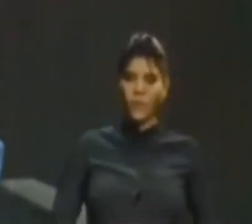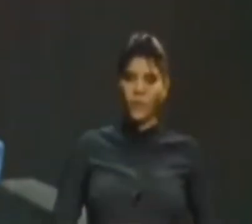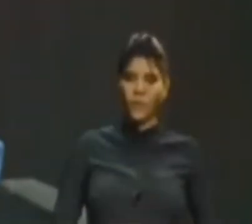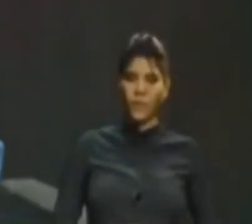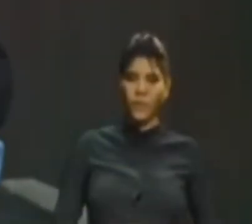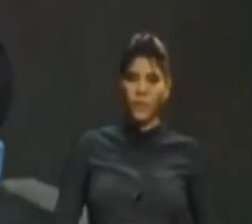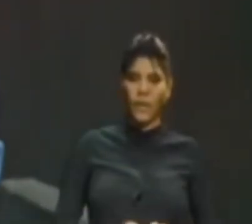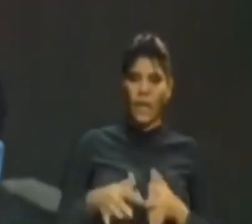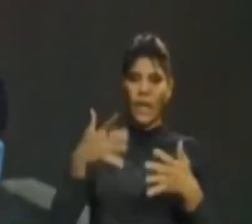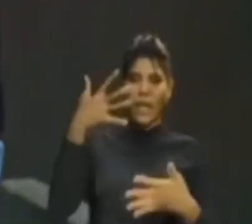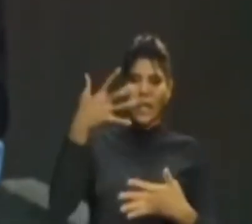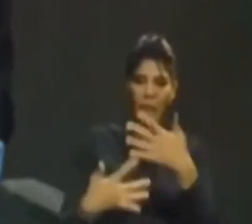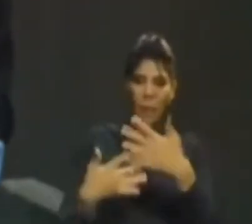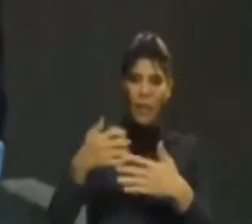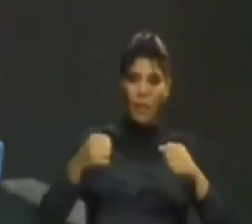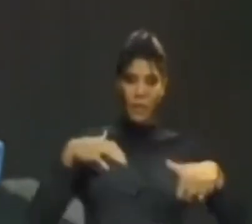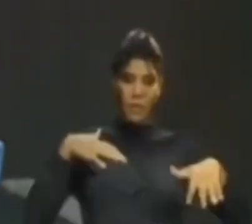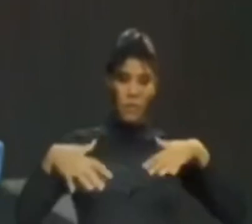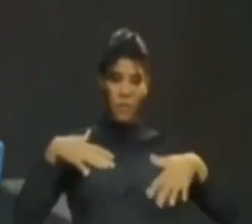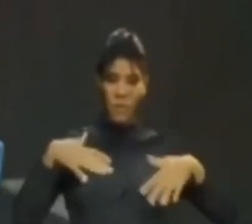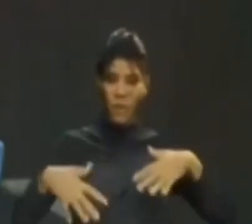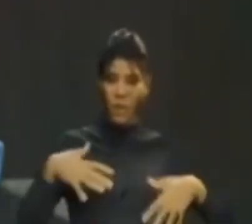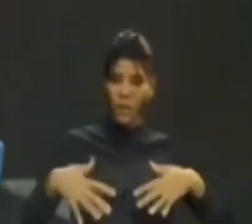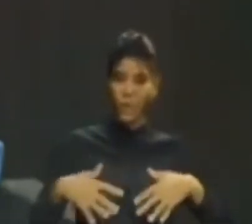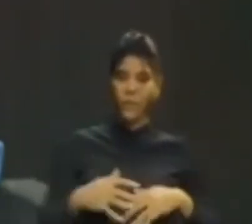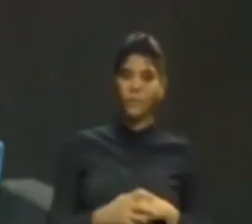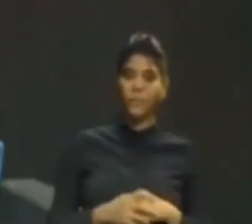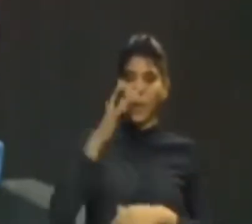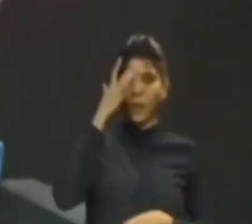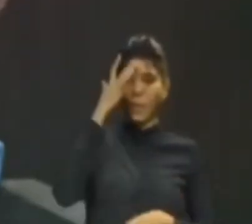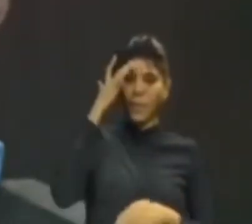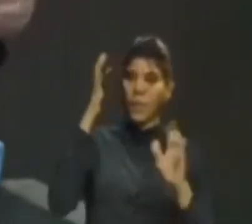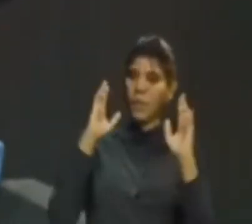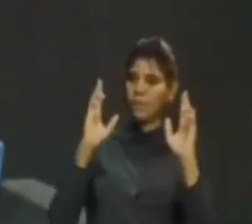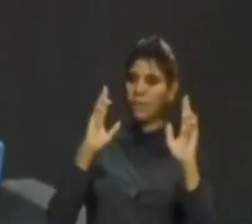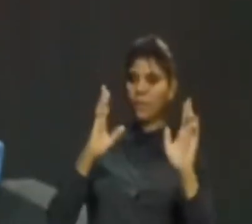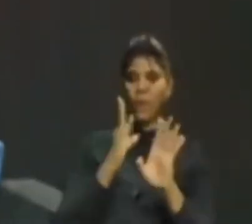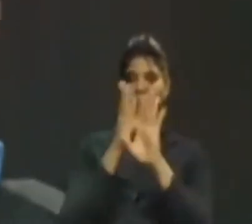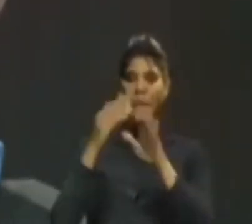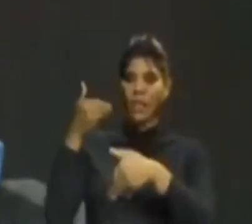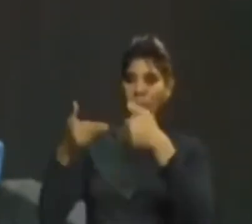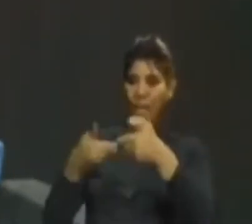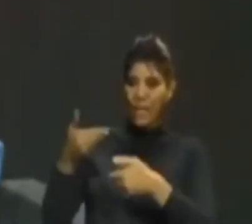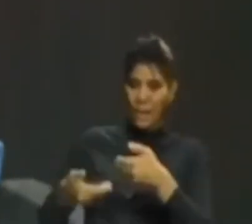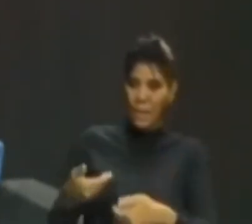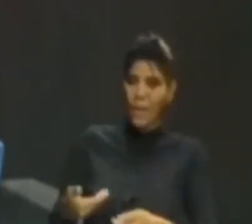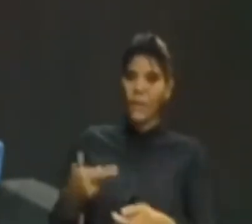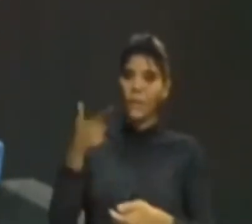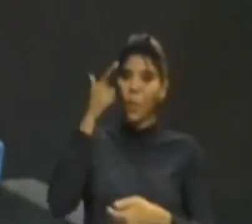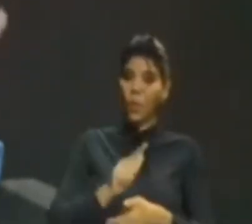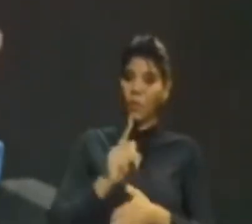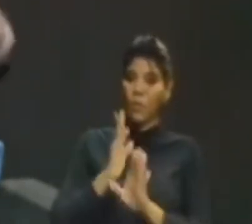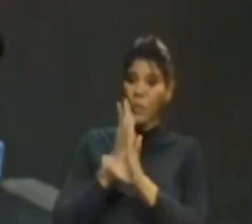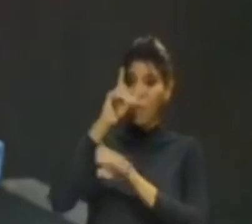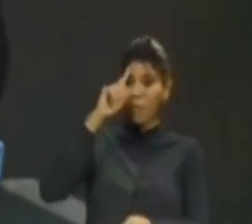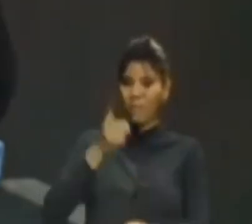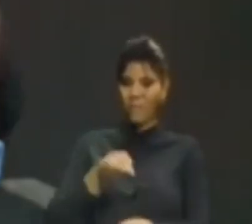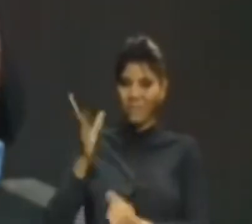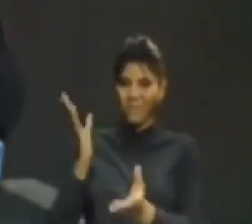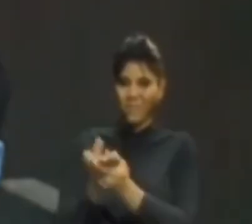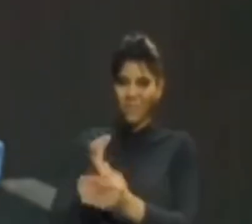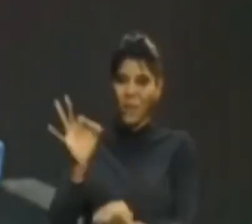impedia os movimentos musculares e esta pessoa graças ao tratamento que só foi conseguido mediante determinação judicial e